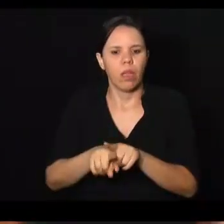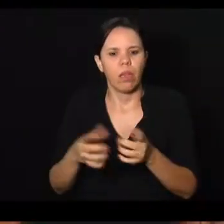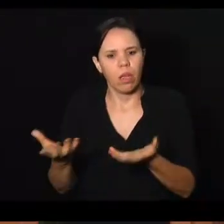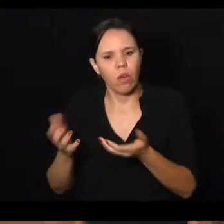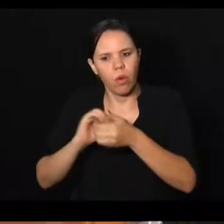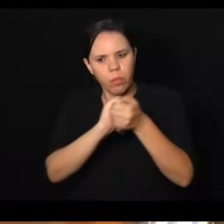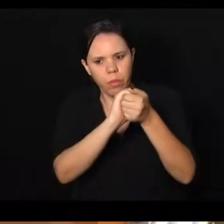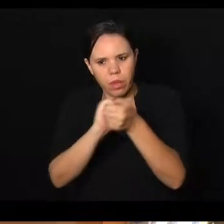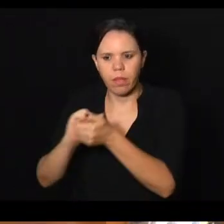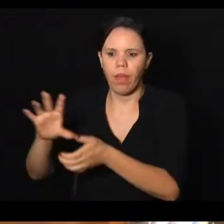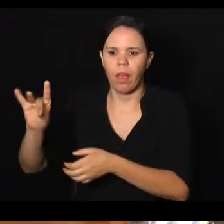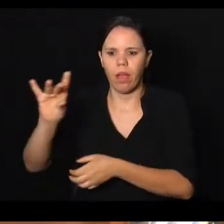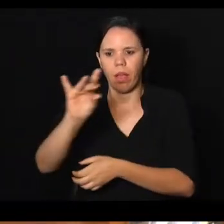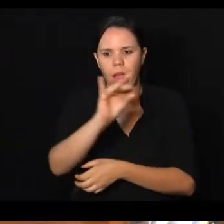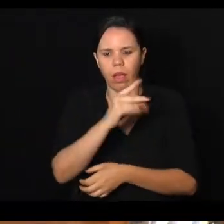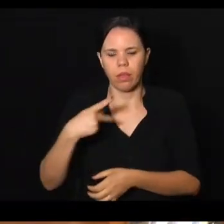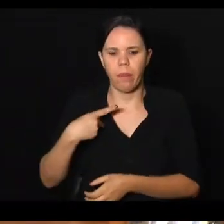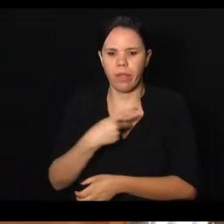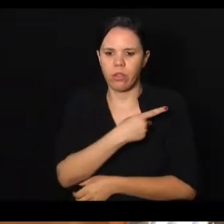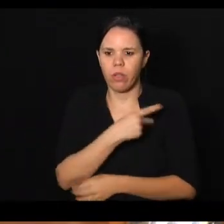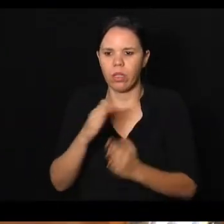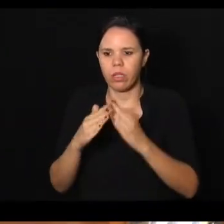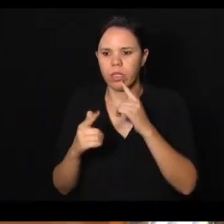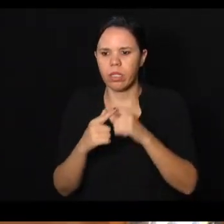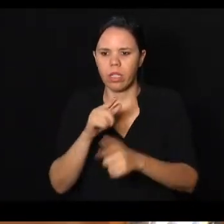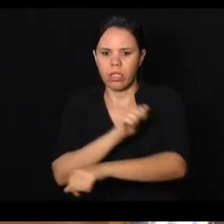pastores que estão aqui da Assembleia de Deus Ministério